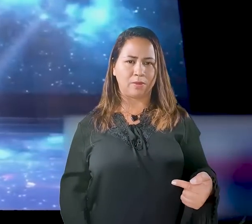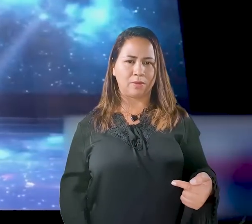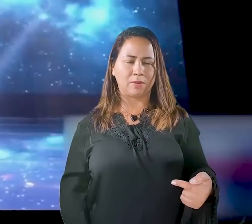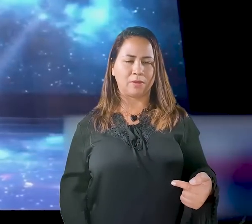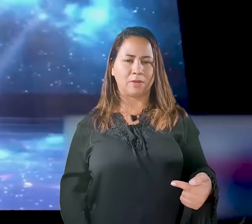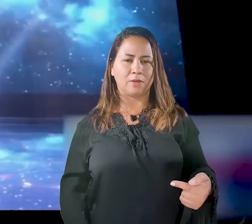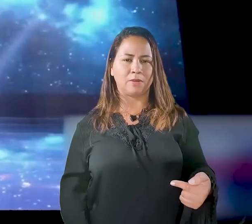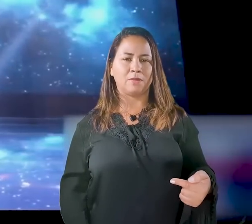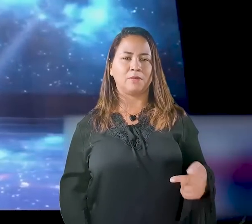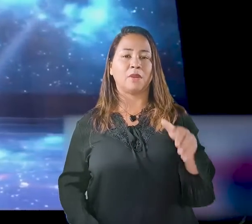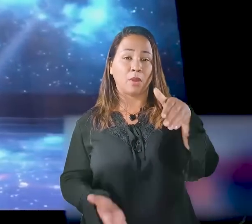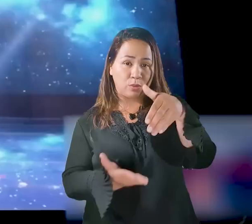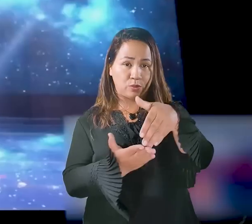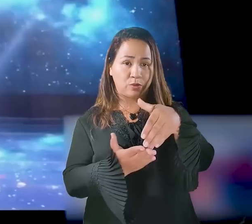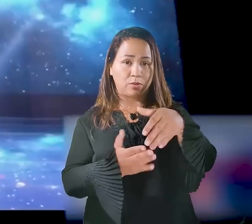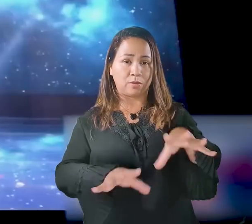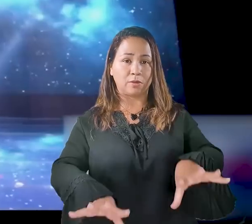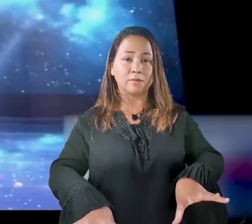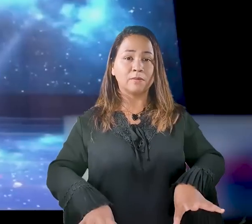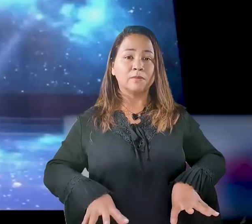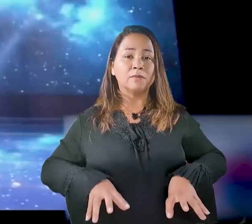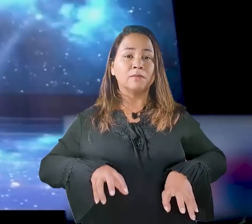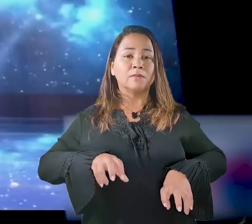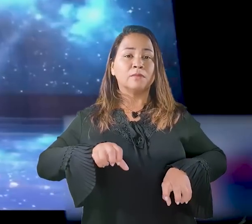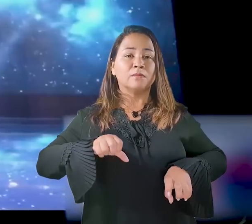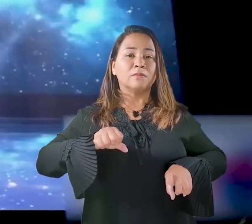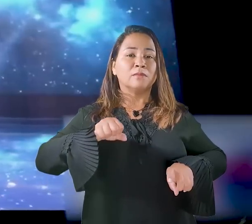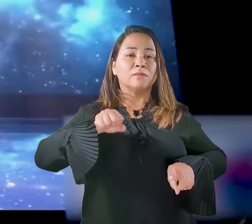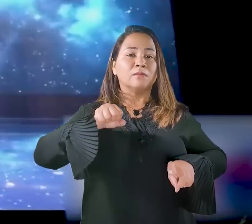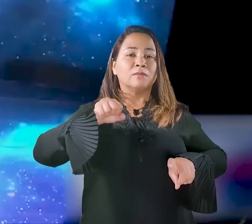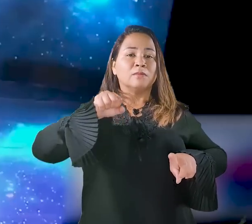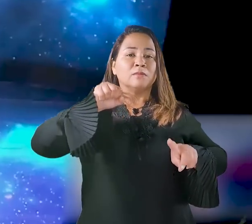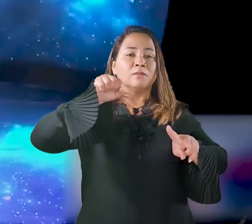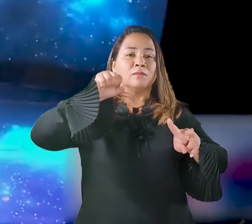Última vez. Inspira.